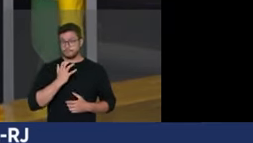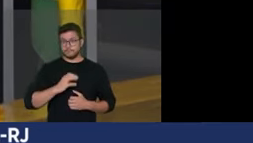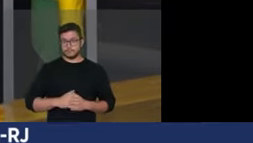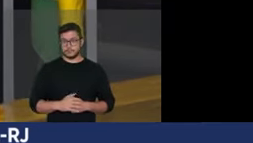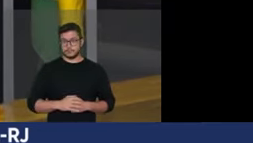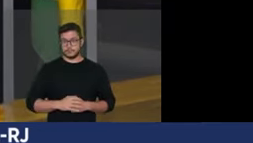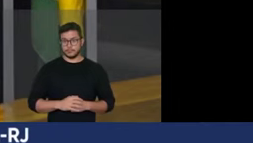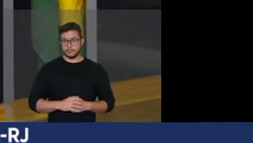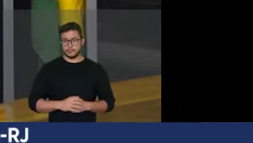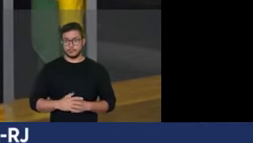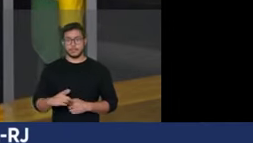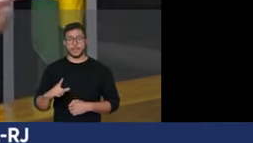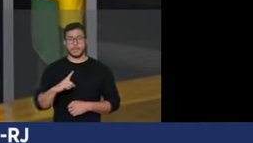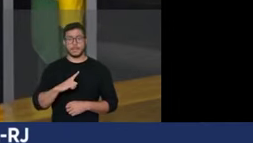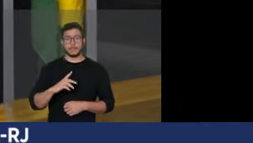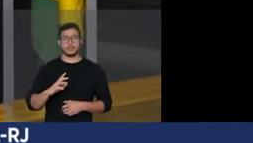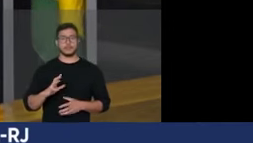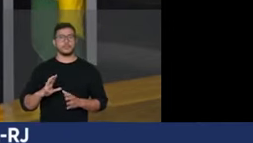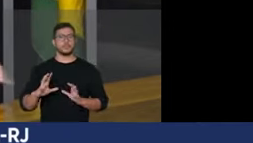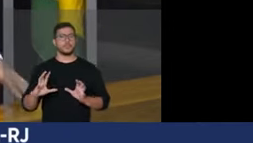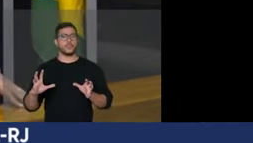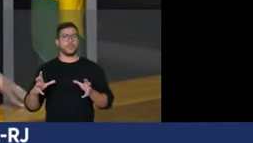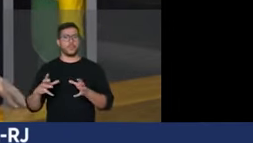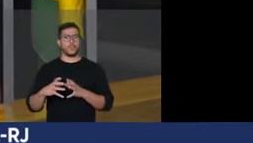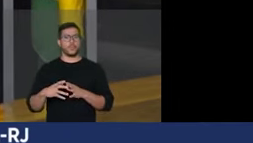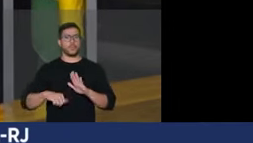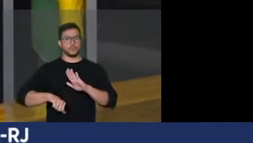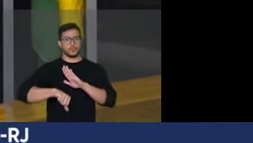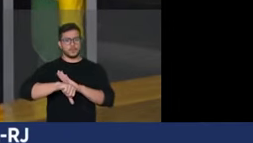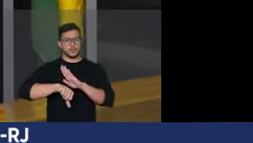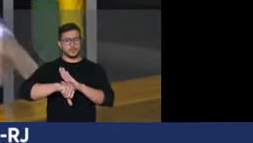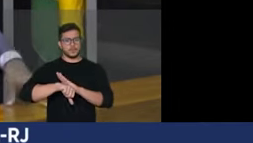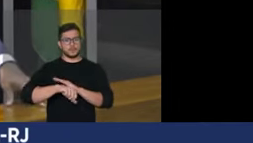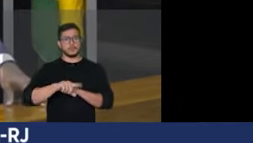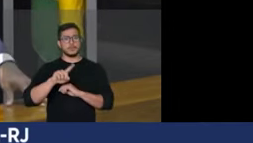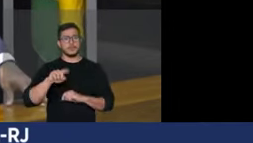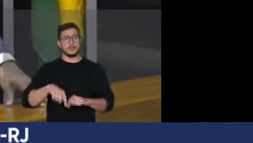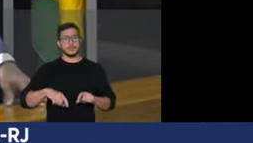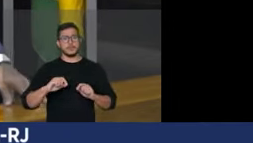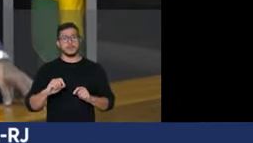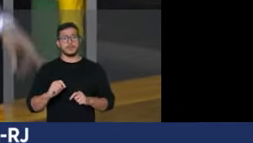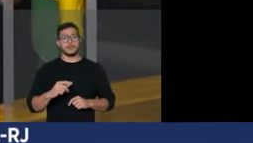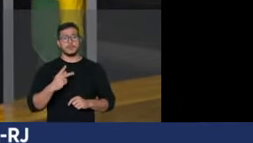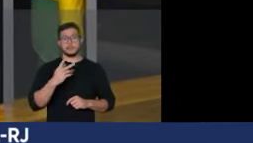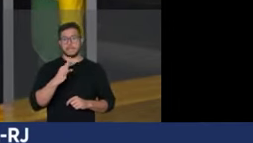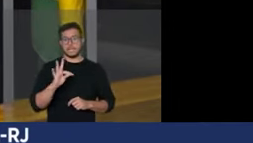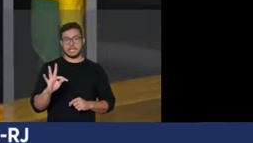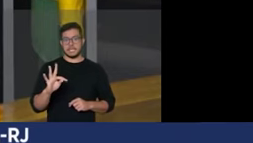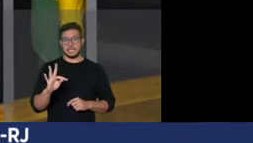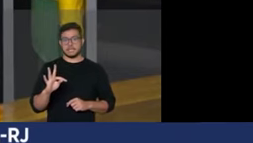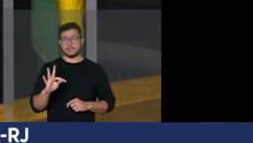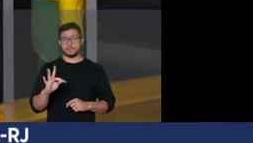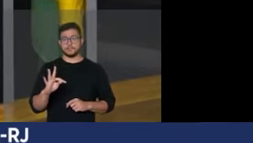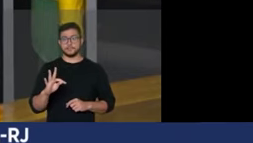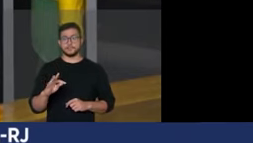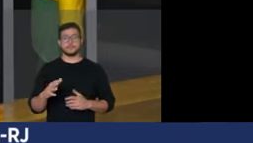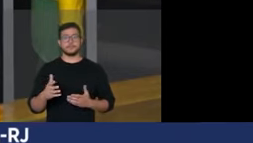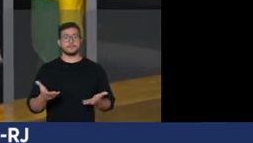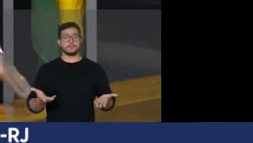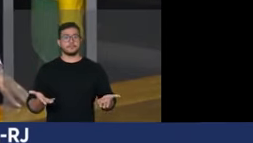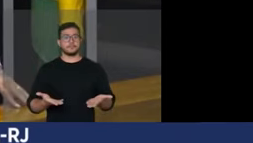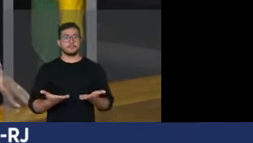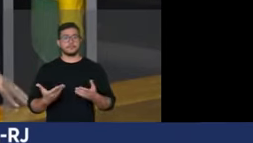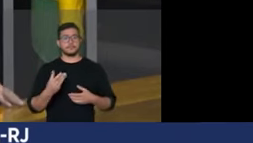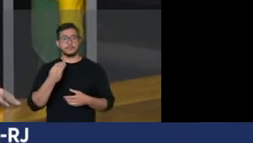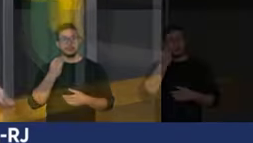uma facção criminosa, pior que PCC, pior que qualquer uma, que é o Partido dos Trabalhadores, e que agora tenta